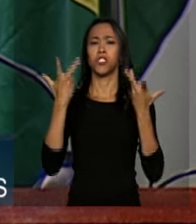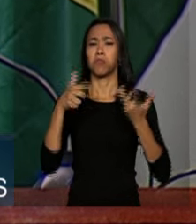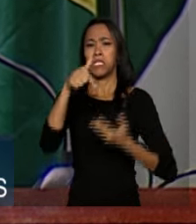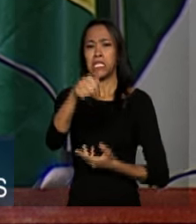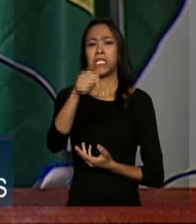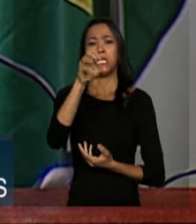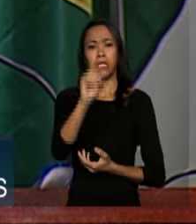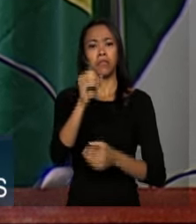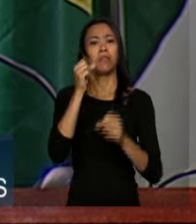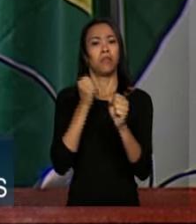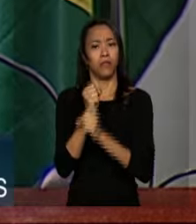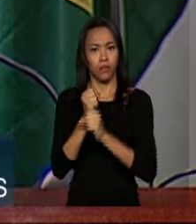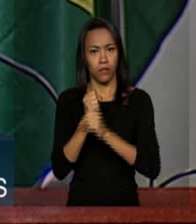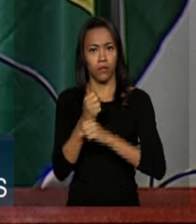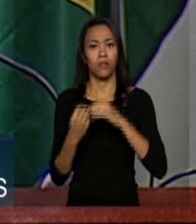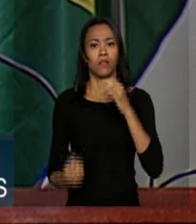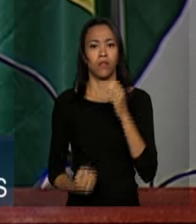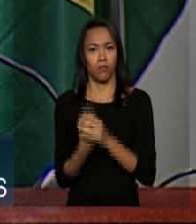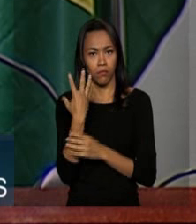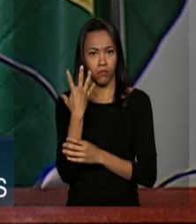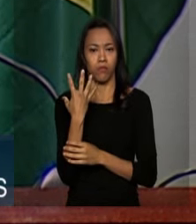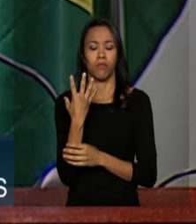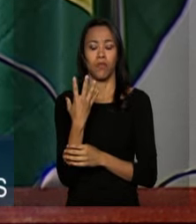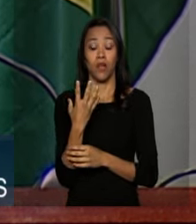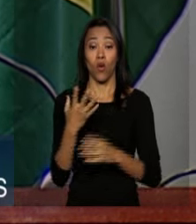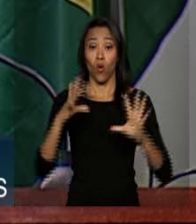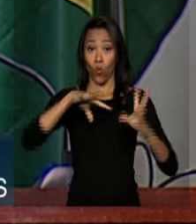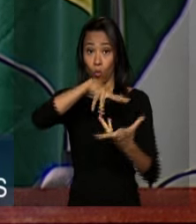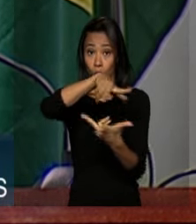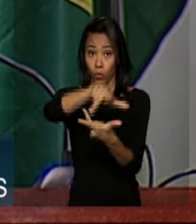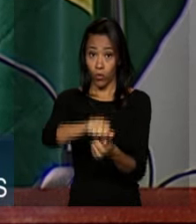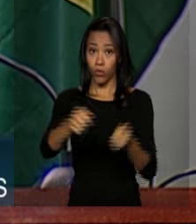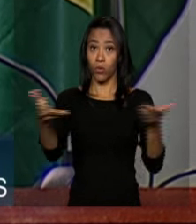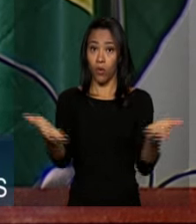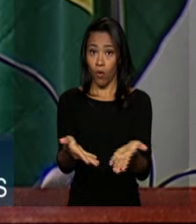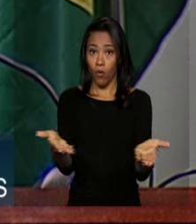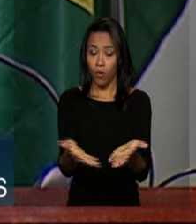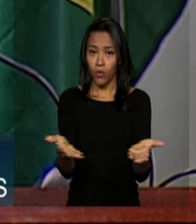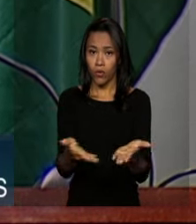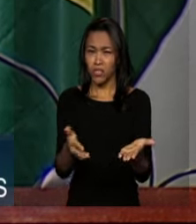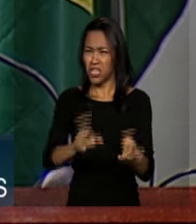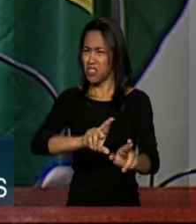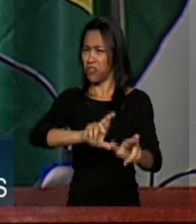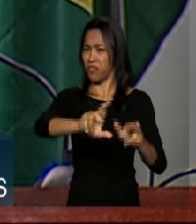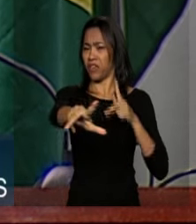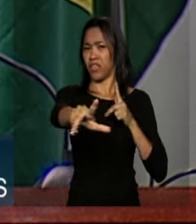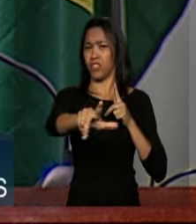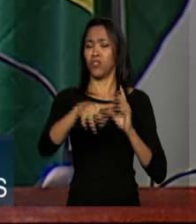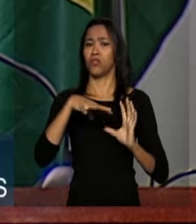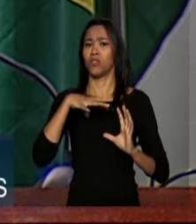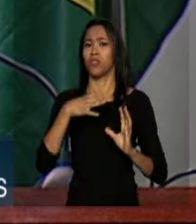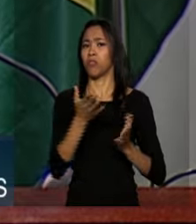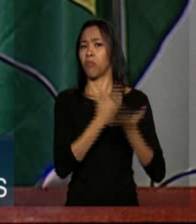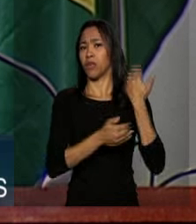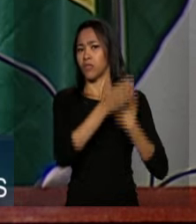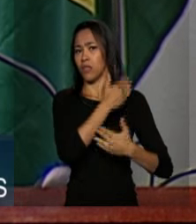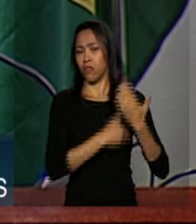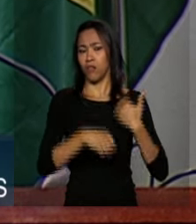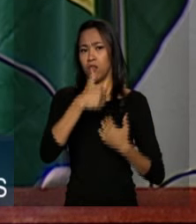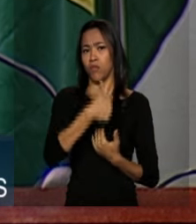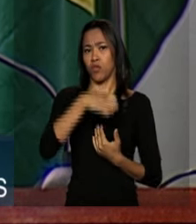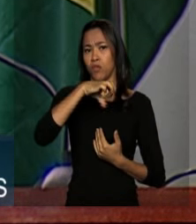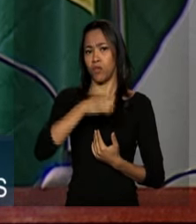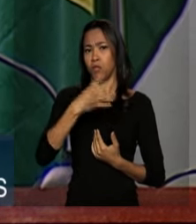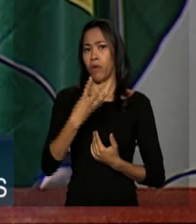anos de sua criação. O mundo de hoje, em muito, difere daquele de 1945, quando